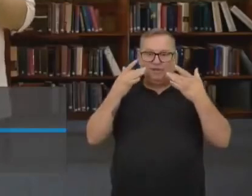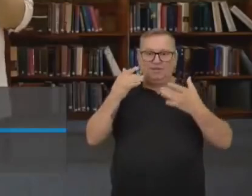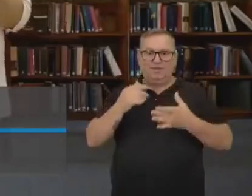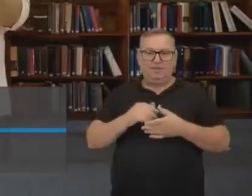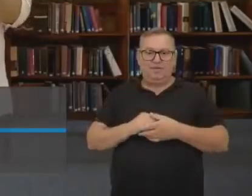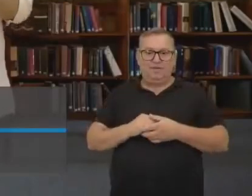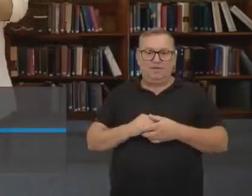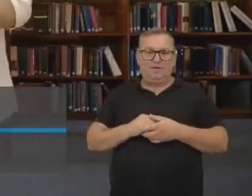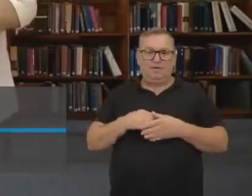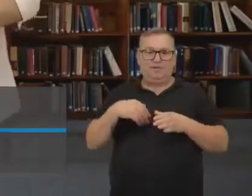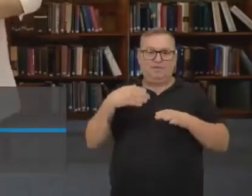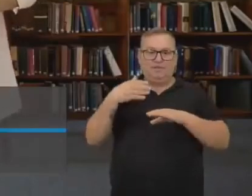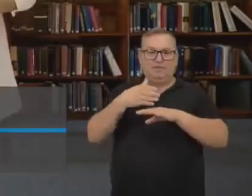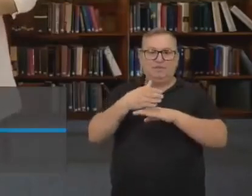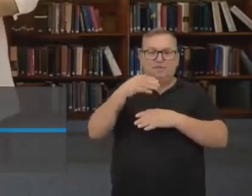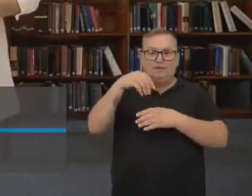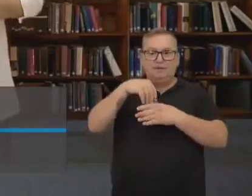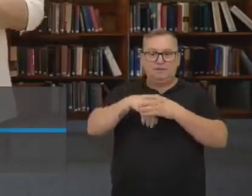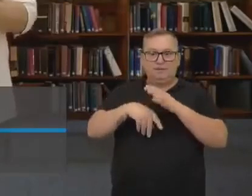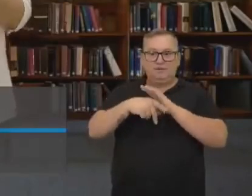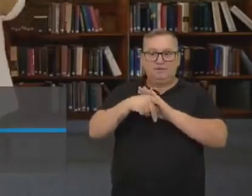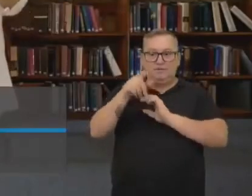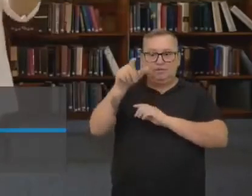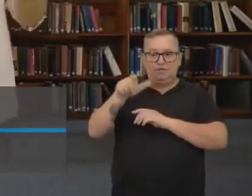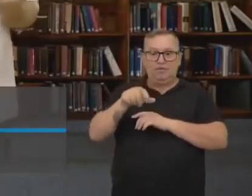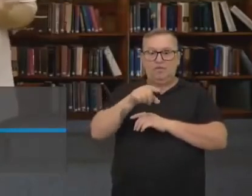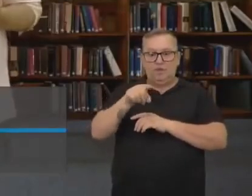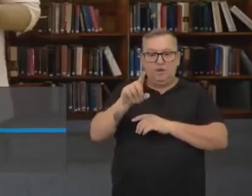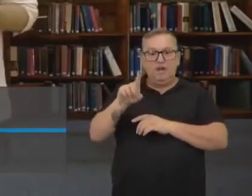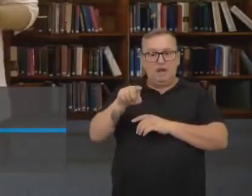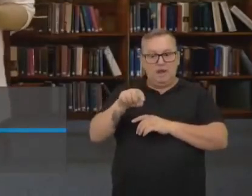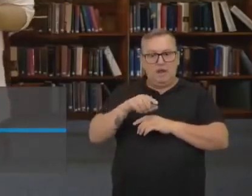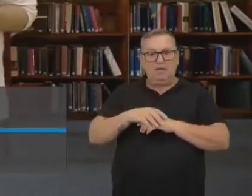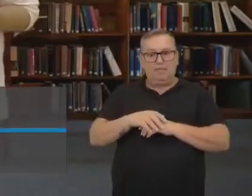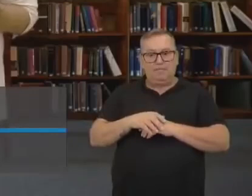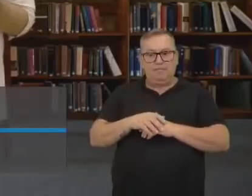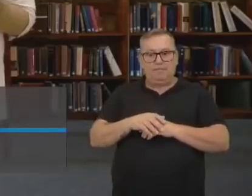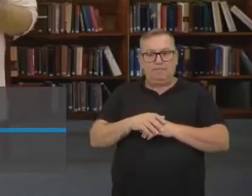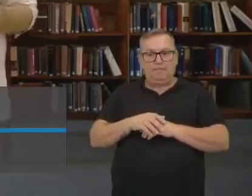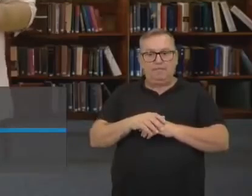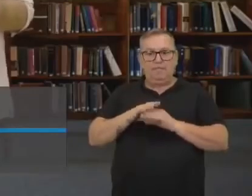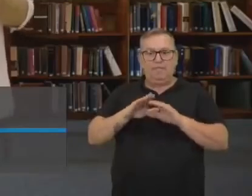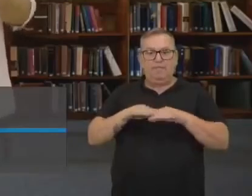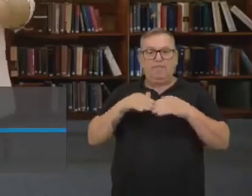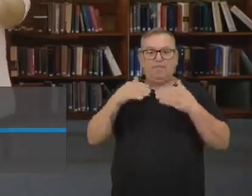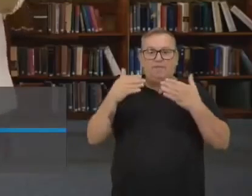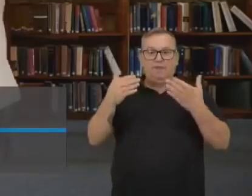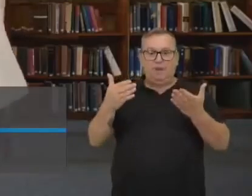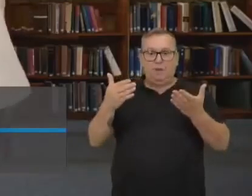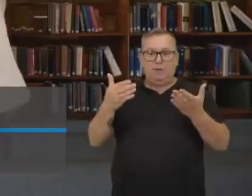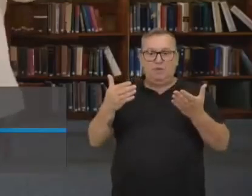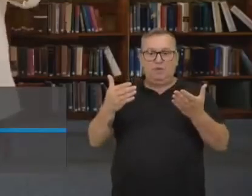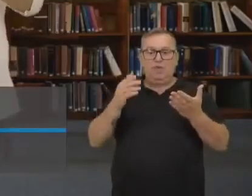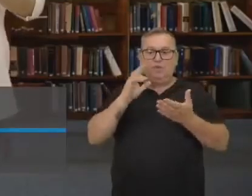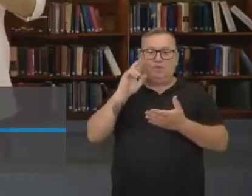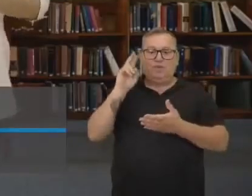né? Porque você entra mesmo dentro da personagem. Você é a personagem, não é isso, professor? Sim. Então, você vivencia toda